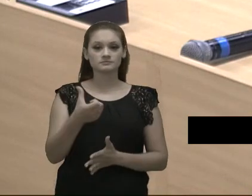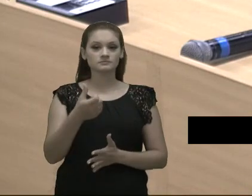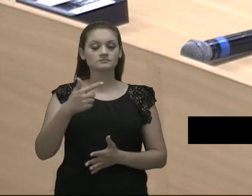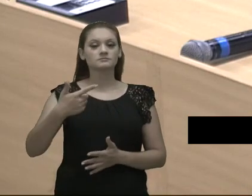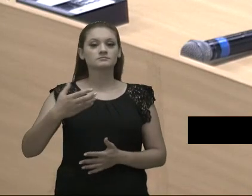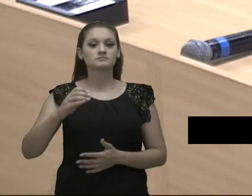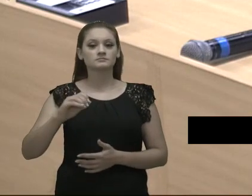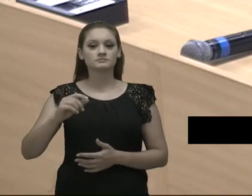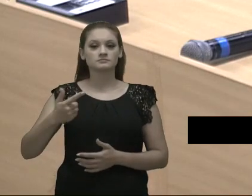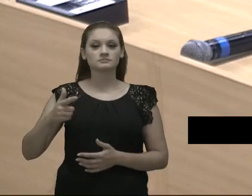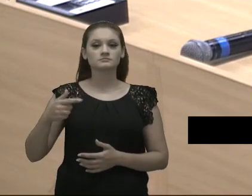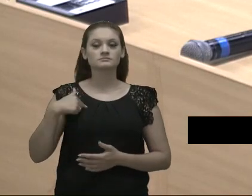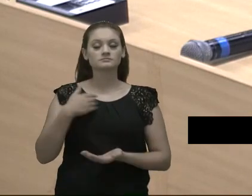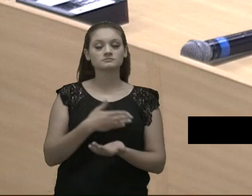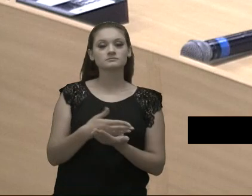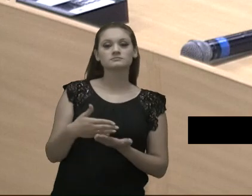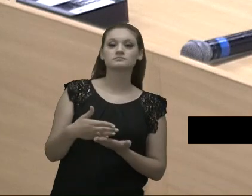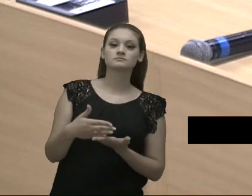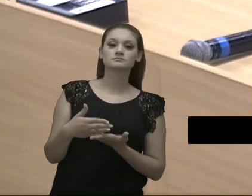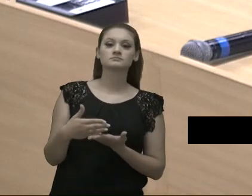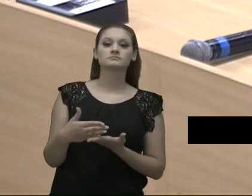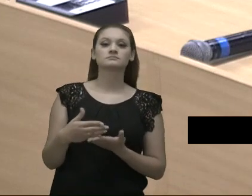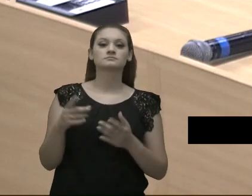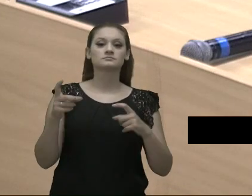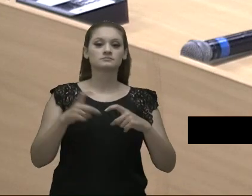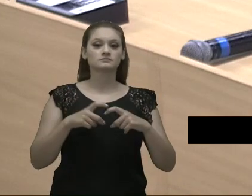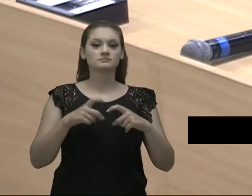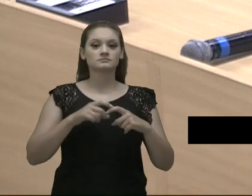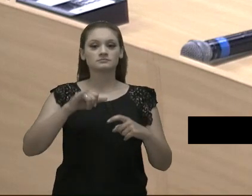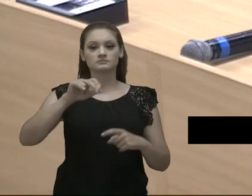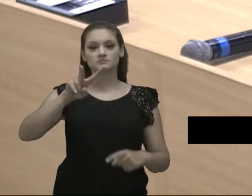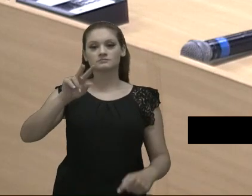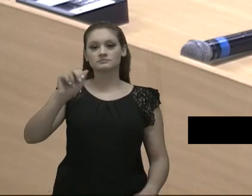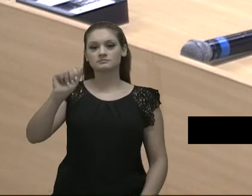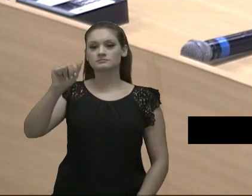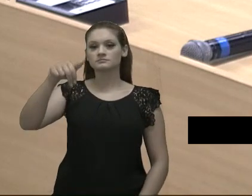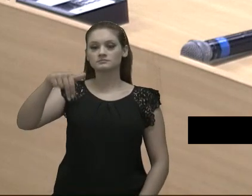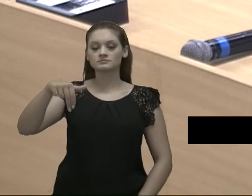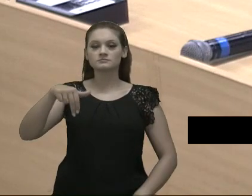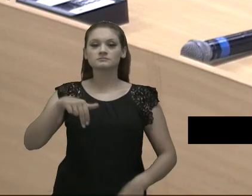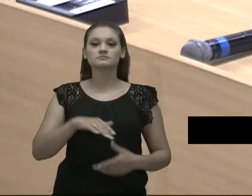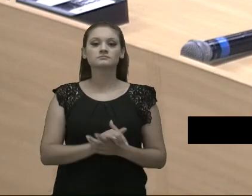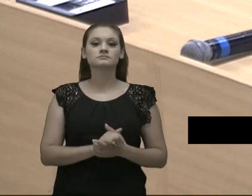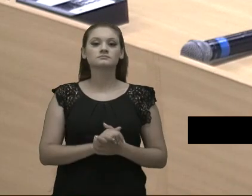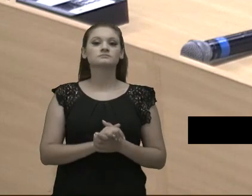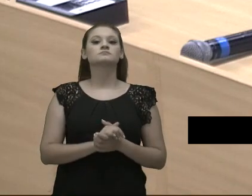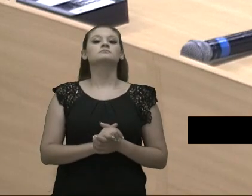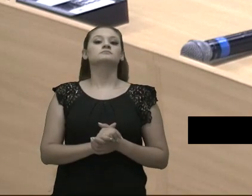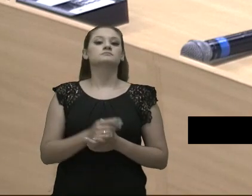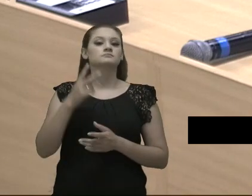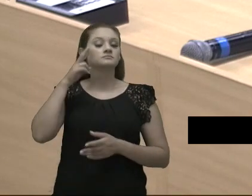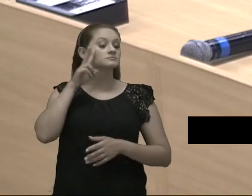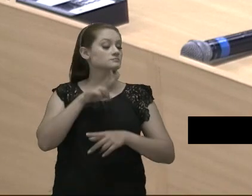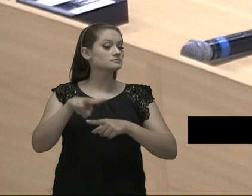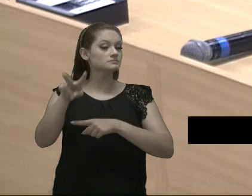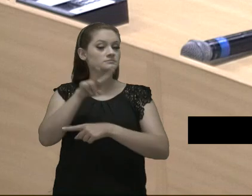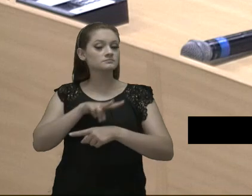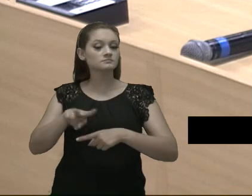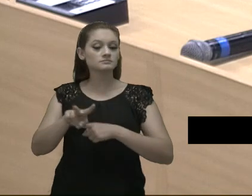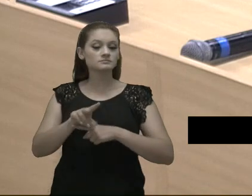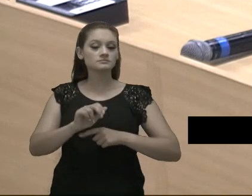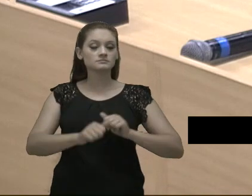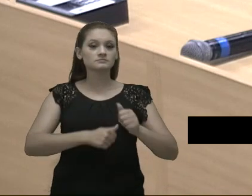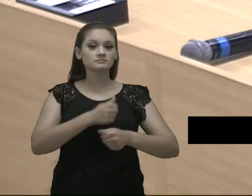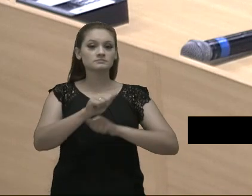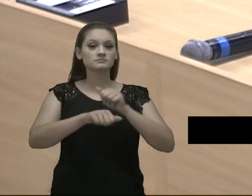1º/6/2022, eu fui contratado pelo Dr. Ivan para assumir a supervisão administrativa da unidade